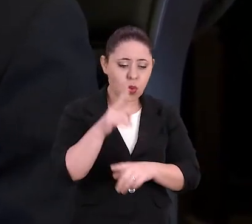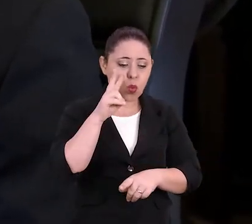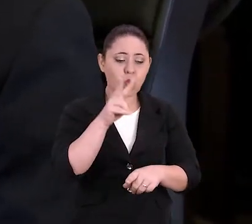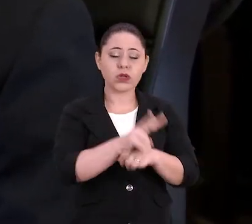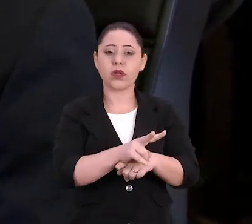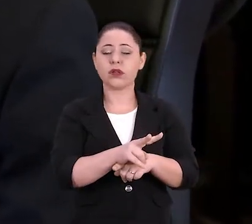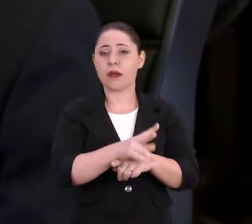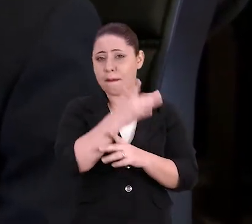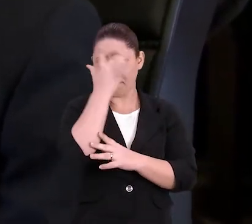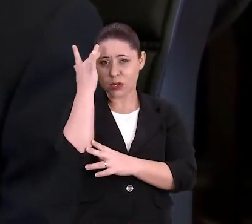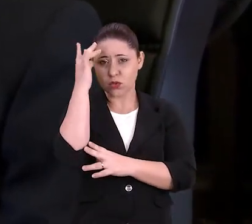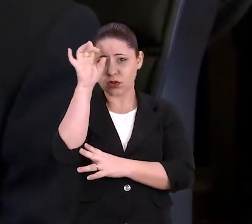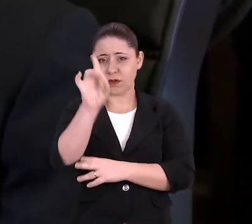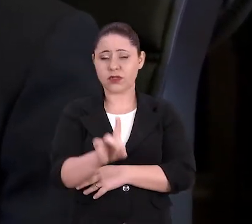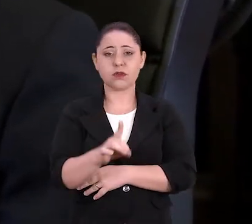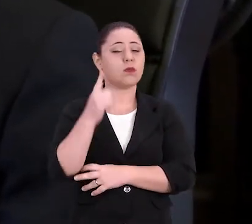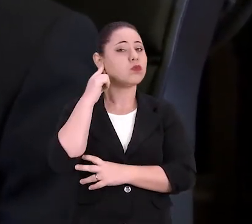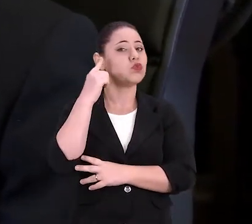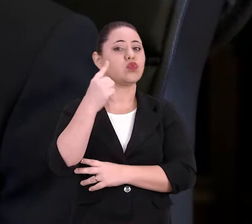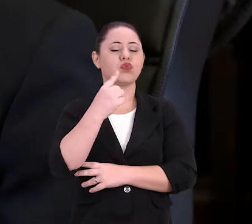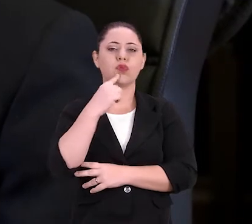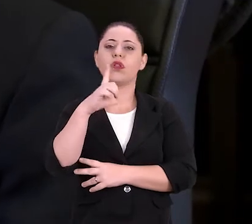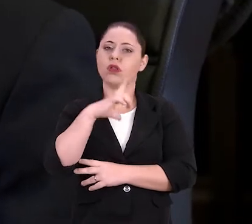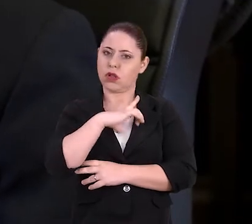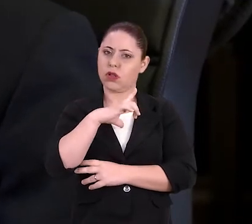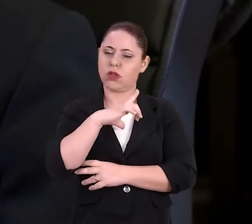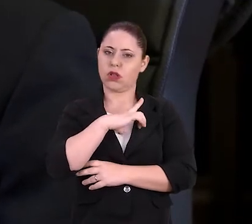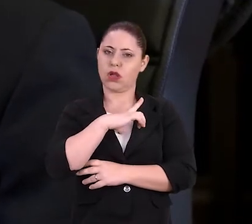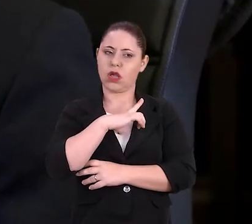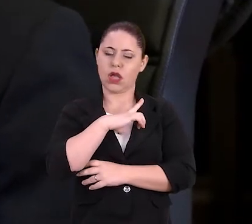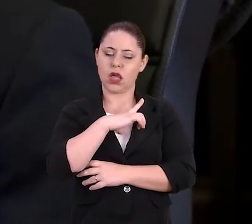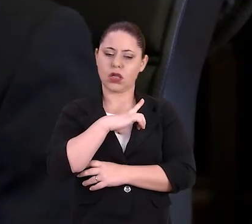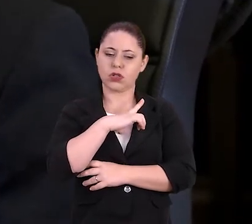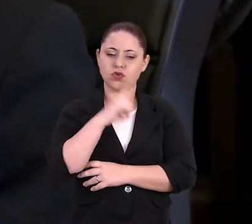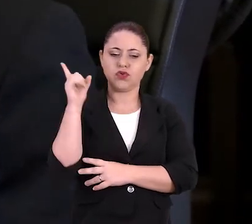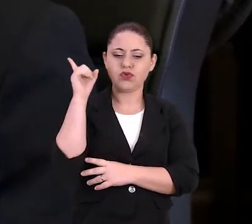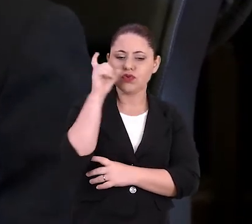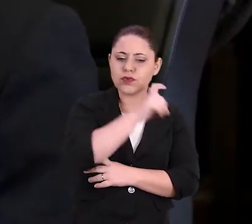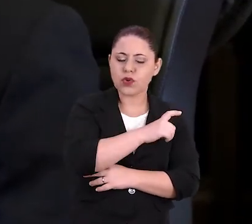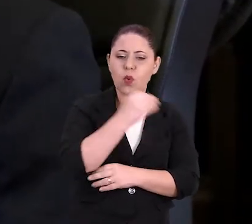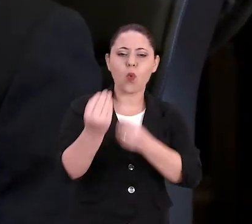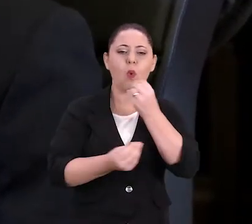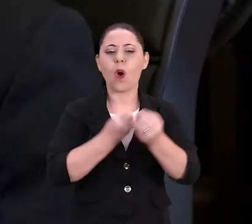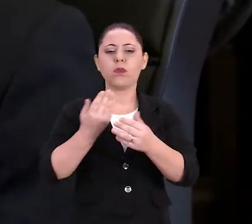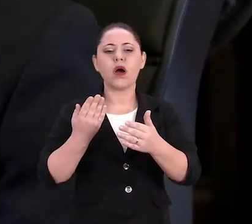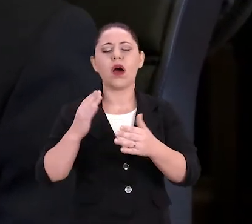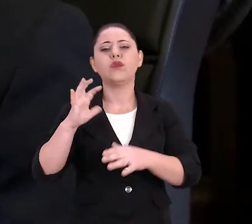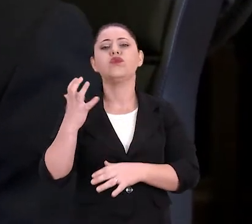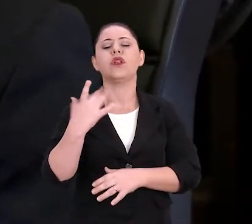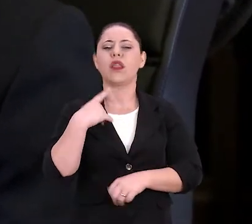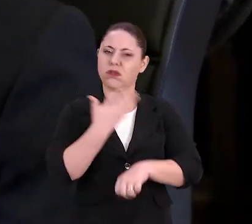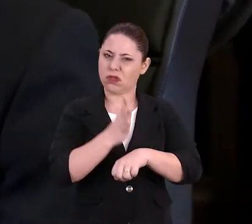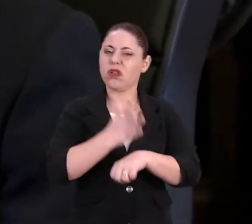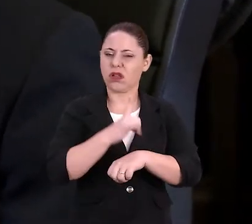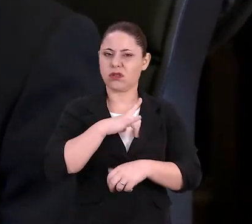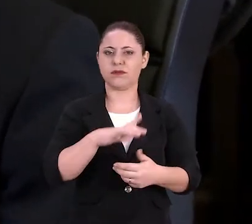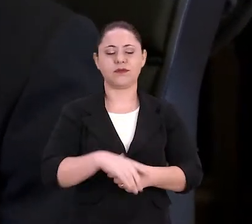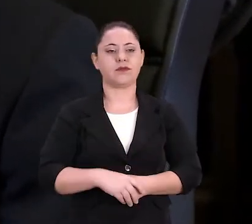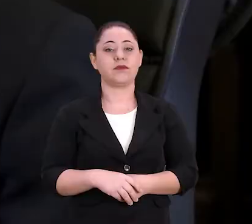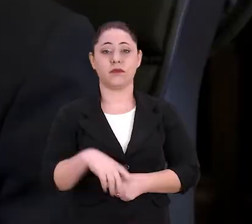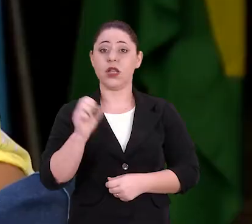exemplo, as pessoas com deficiência auditiva, elas têm essa limitação. Como que acontece isso? Existe esse